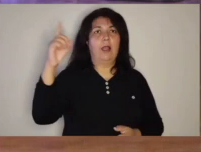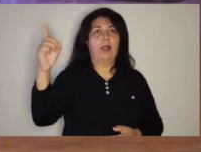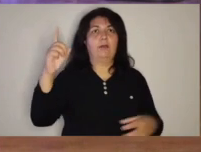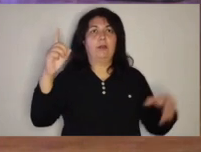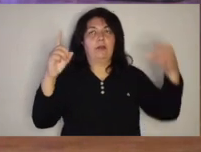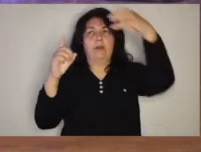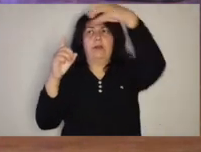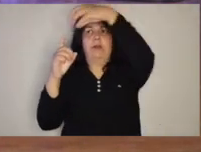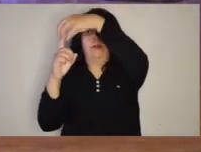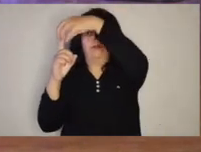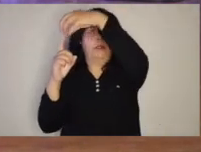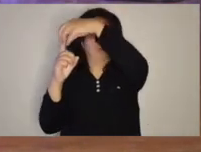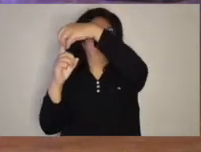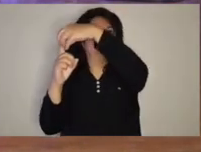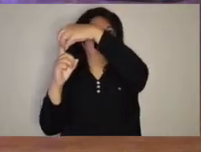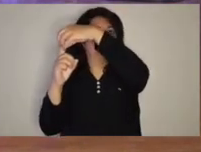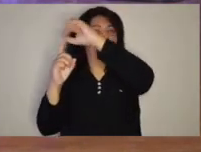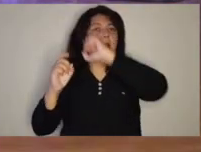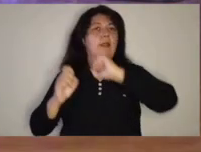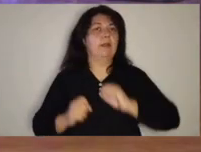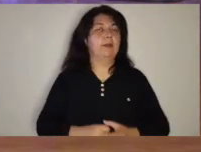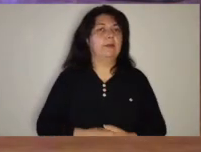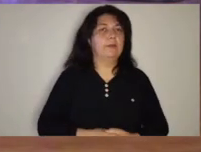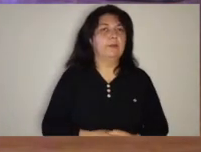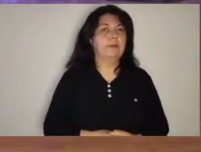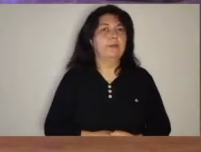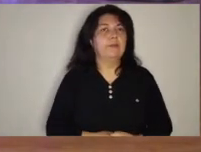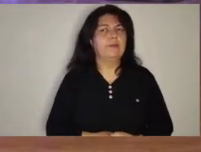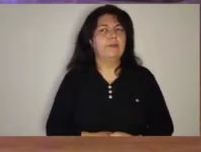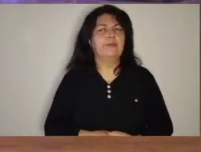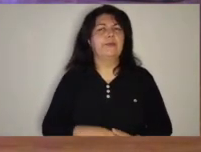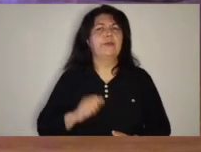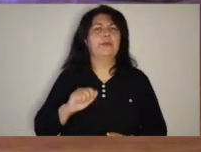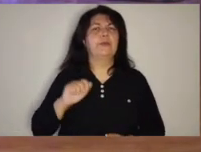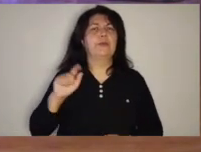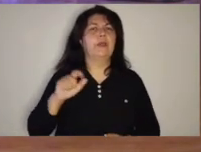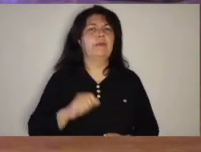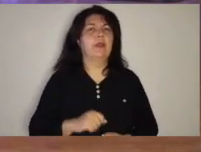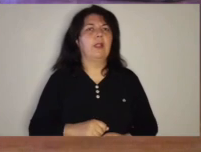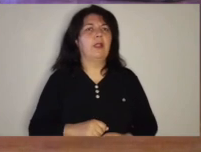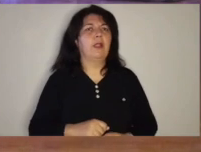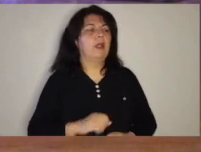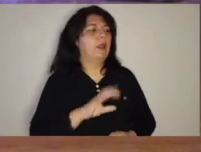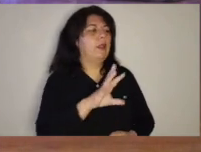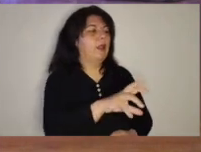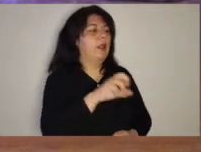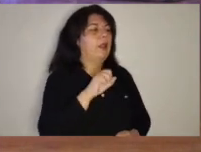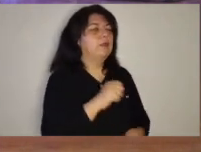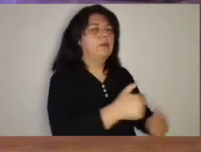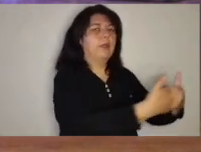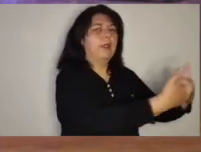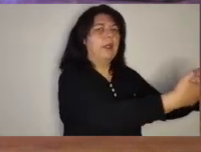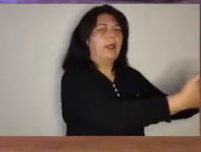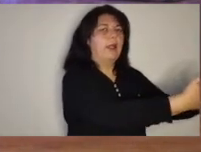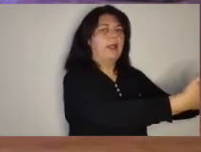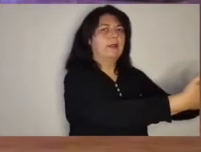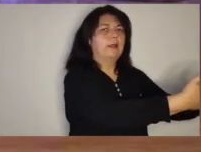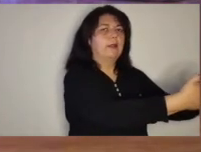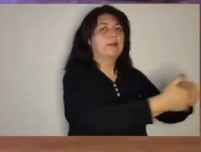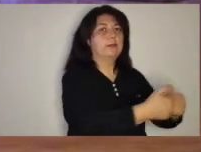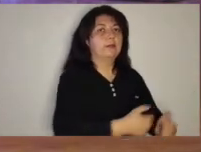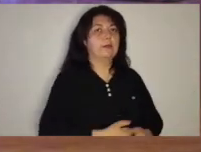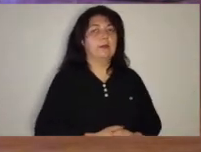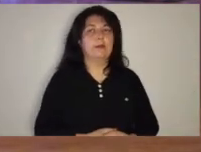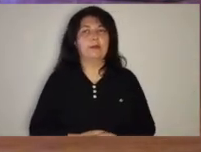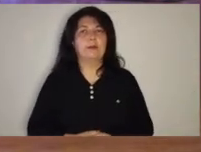lá. E aí, o Davi se torna rei, ele conquista Jerusalém. E aí o que acontece,